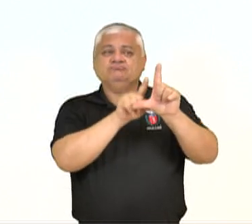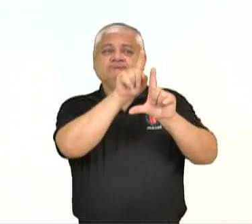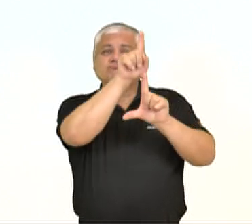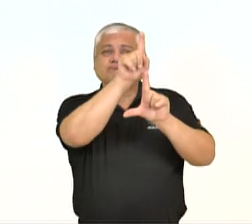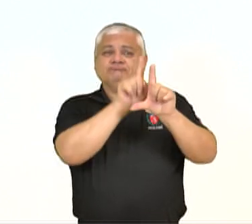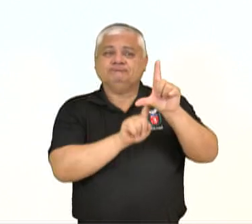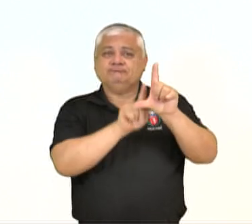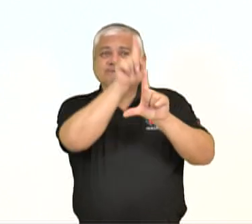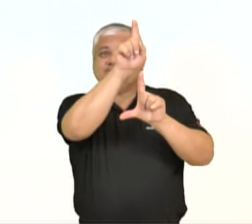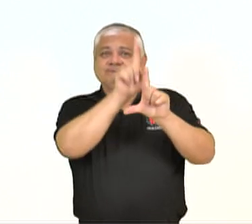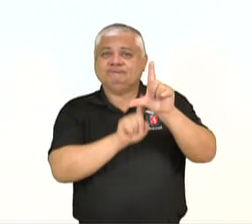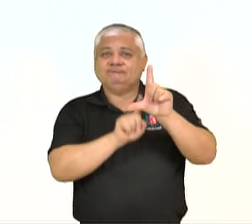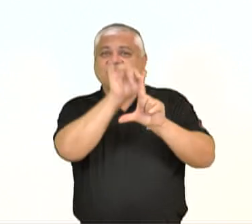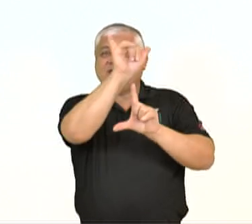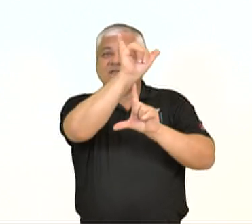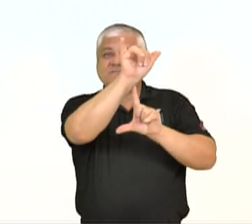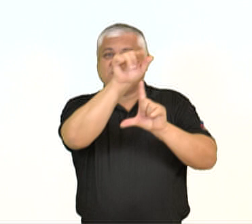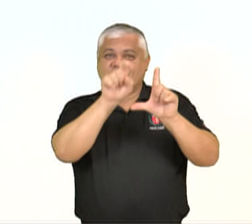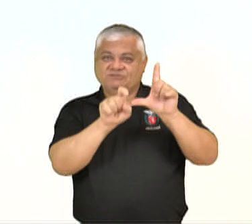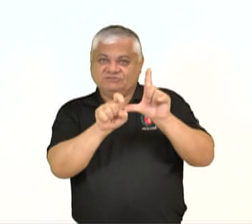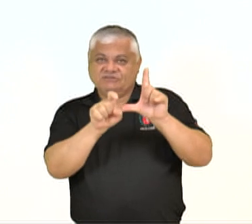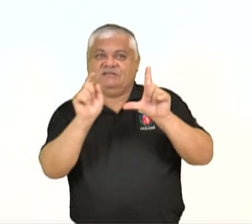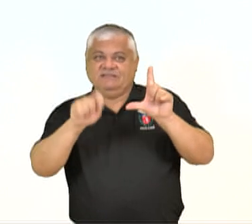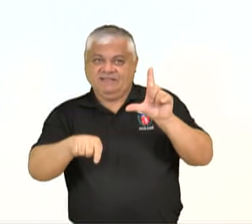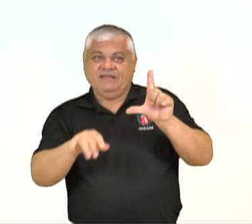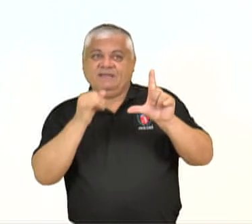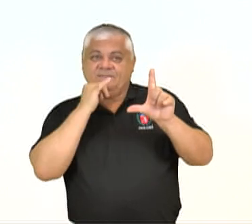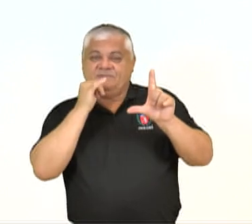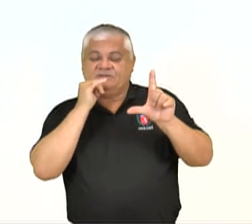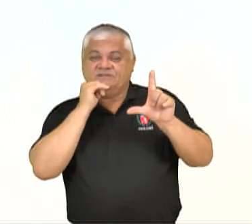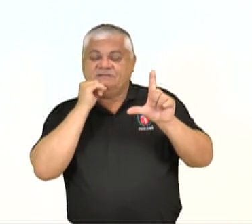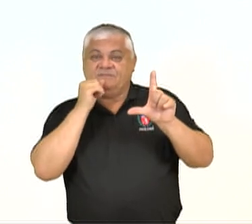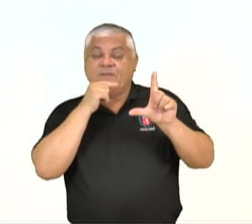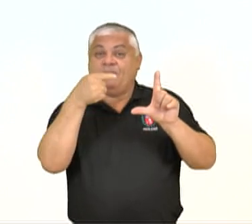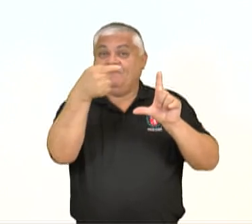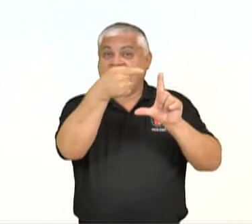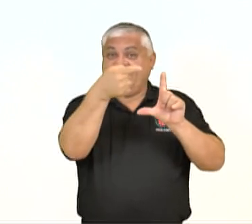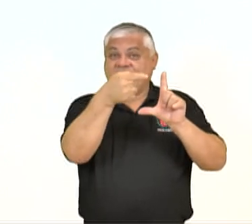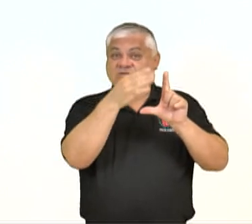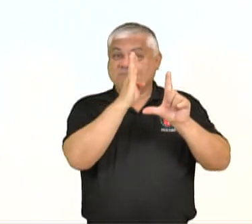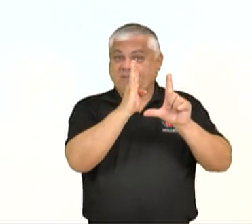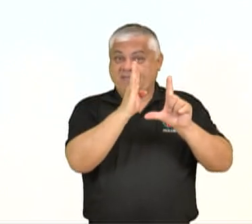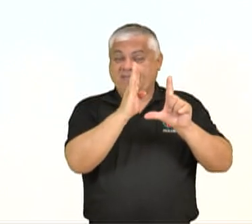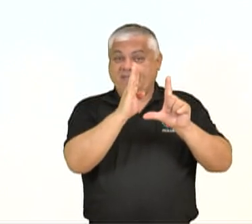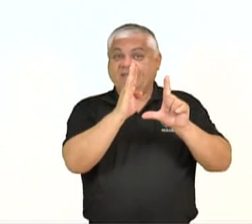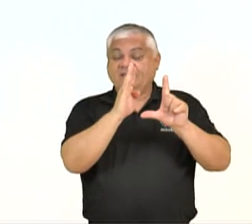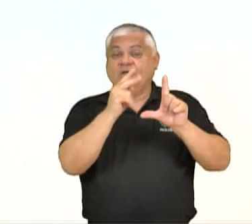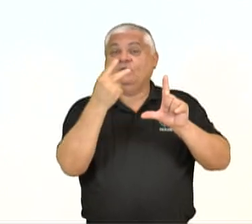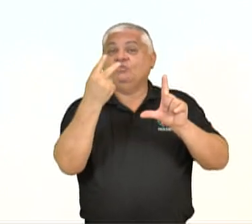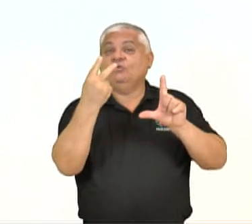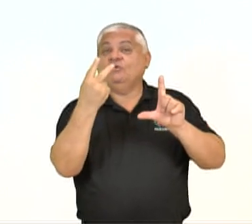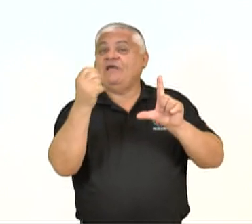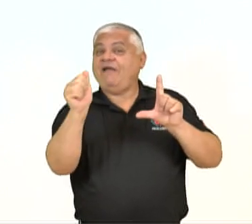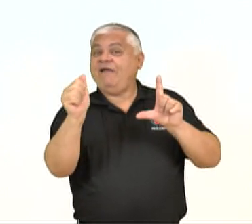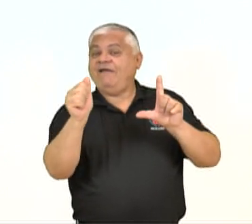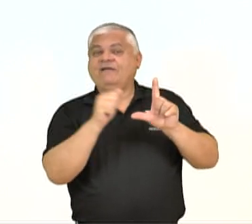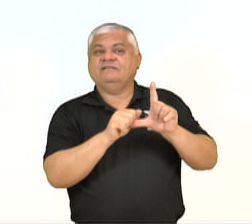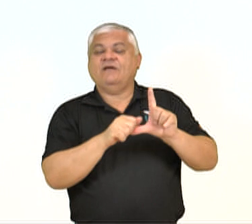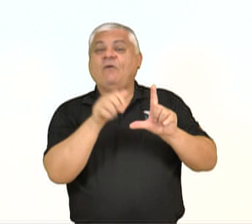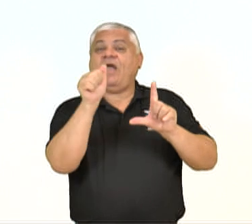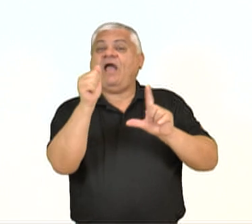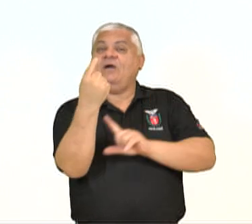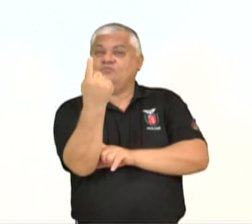x do vértice a partir dessa relação menos b sobre 2a. Nesse caso, né, nessa função a vale 1,